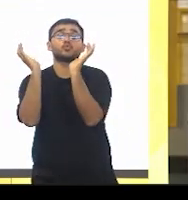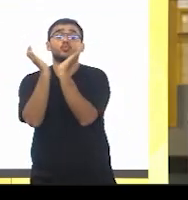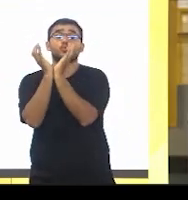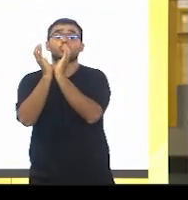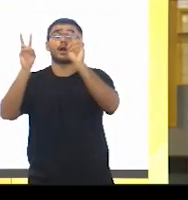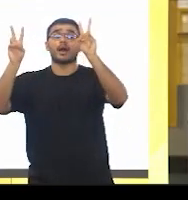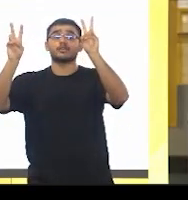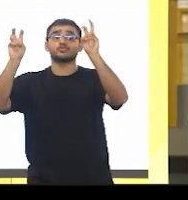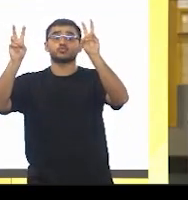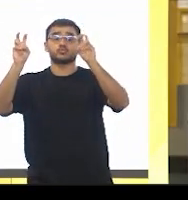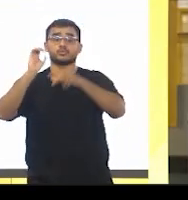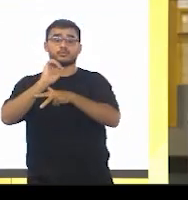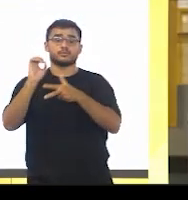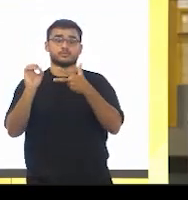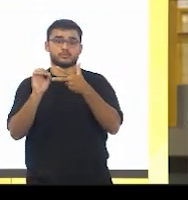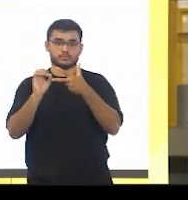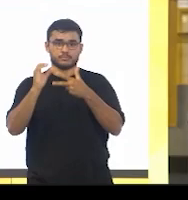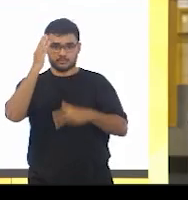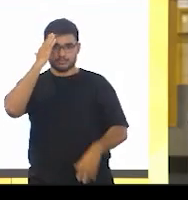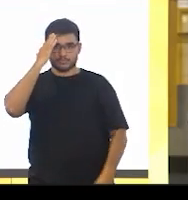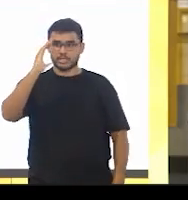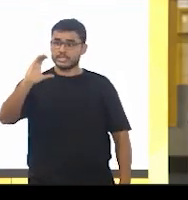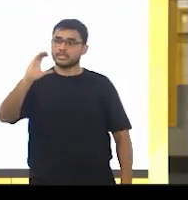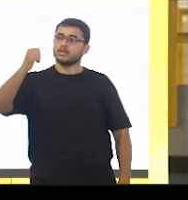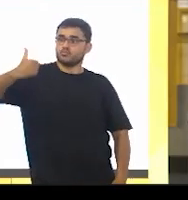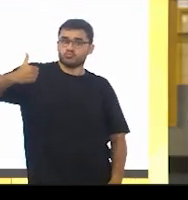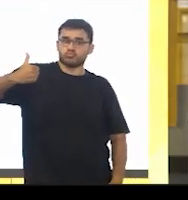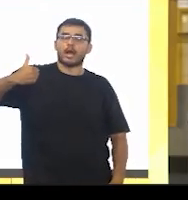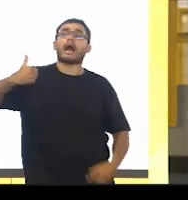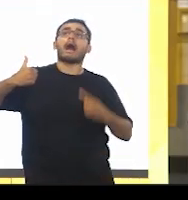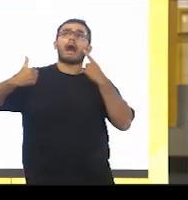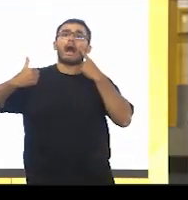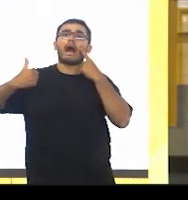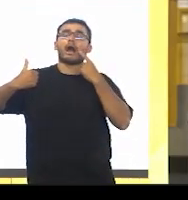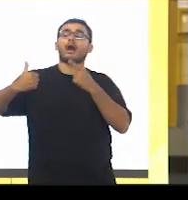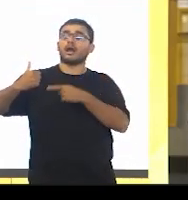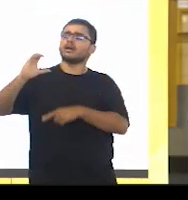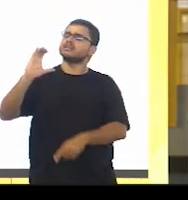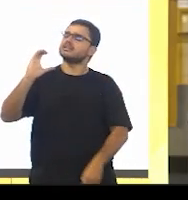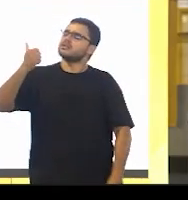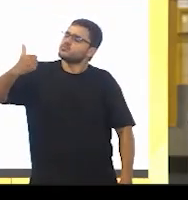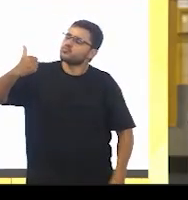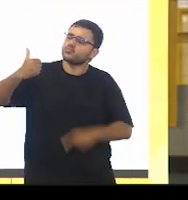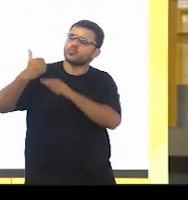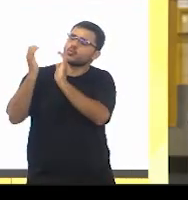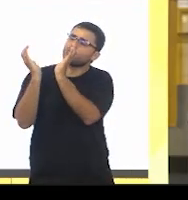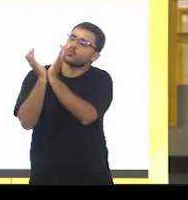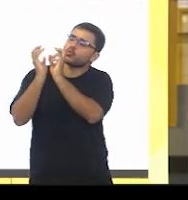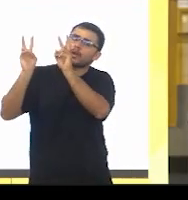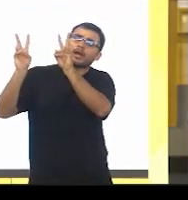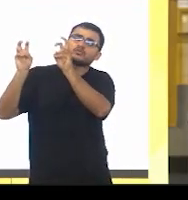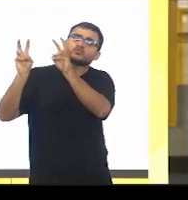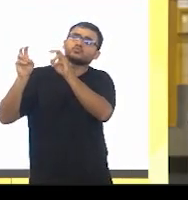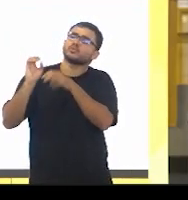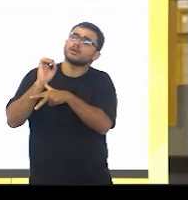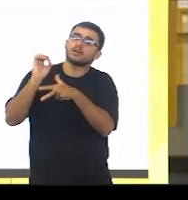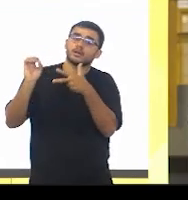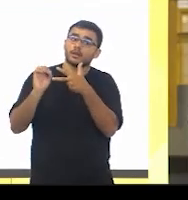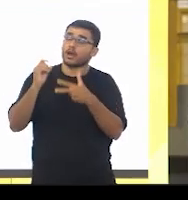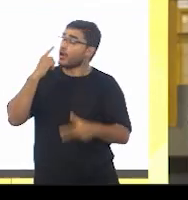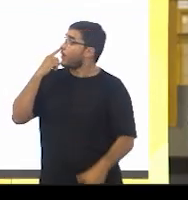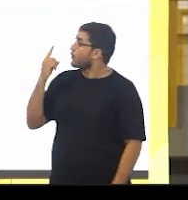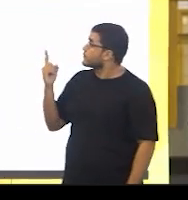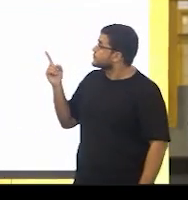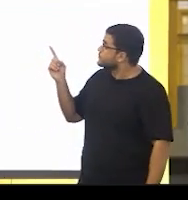na habilidade 1. Se você for observar, aqui nós temos